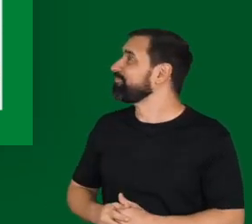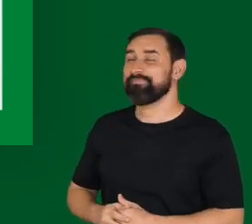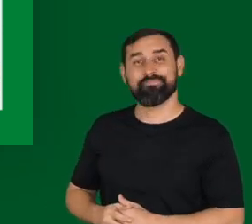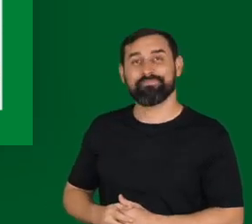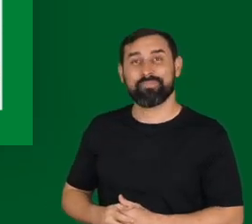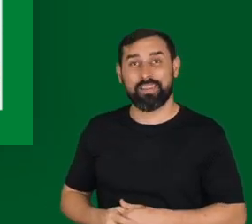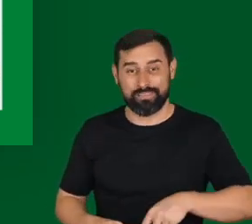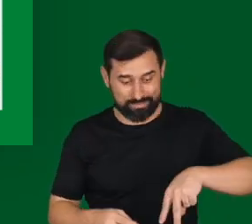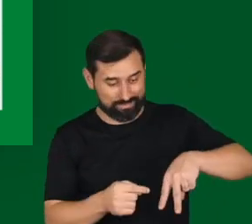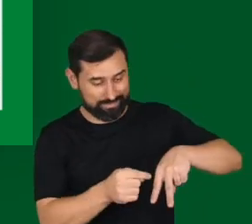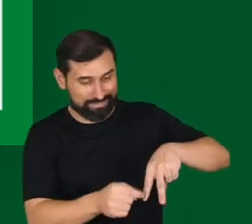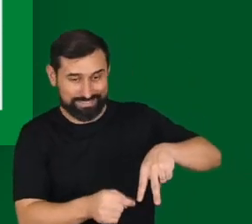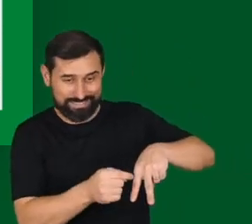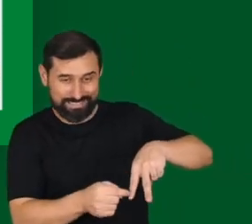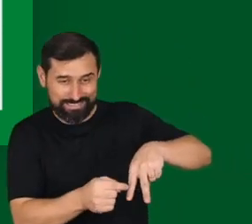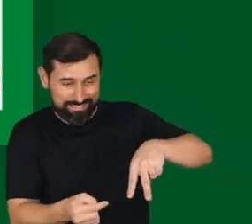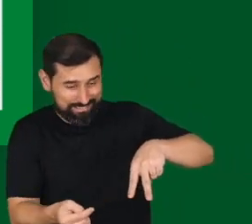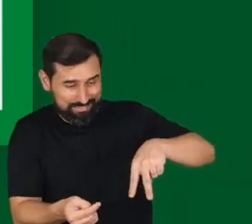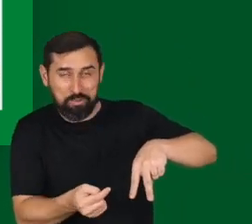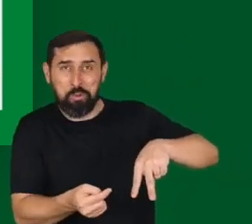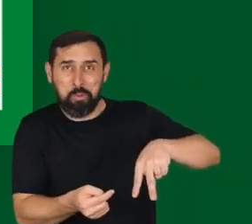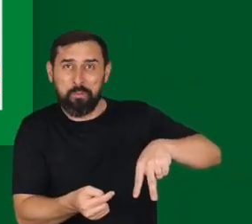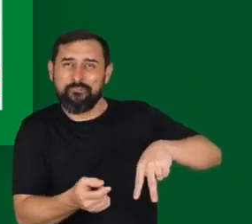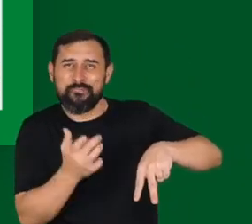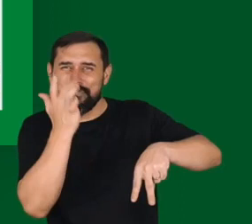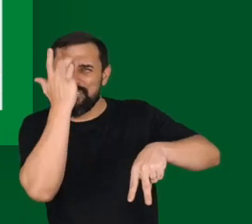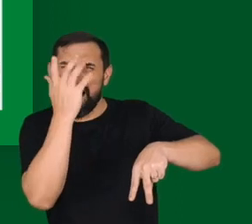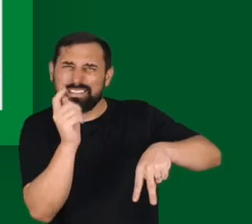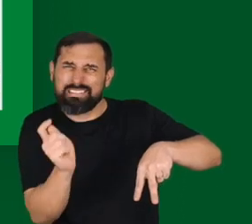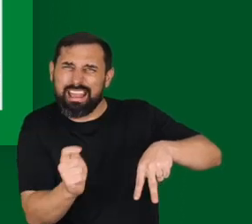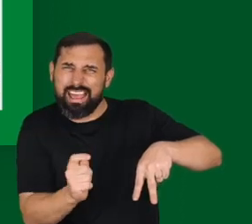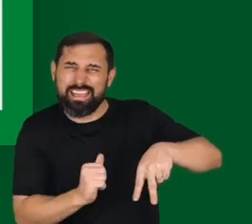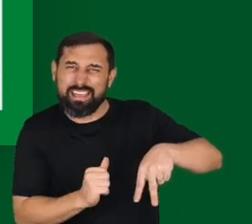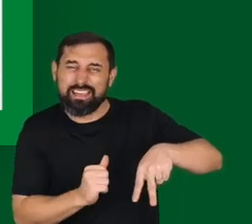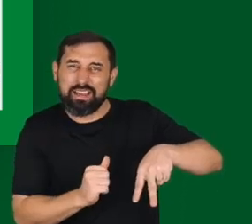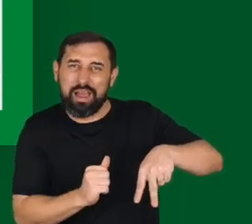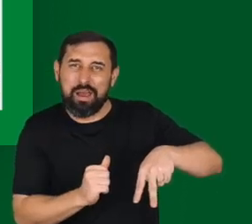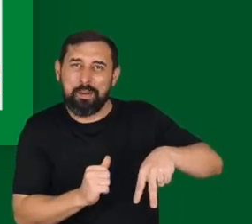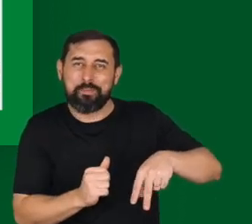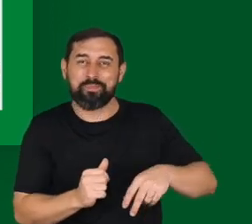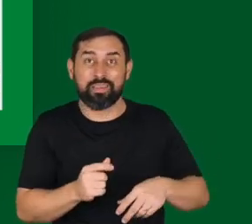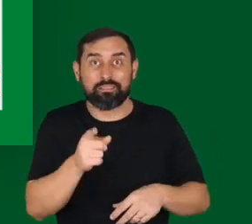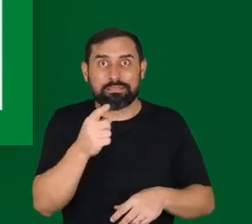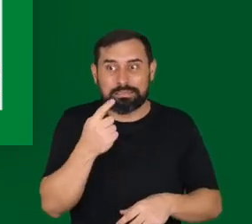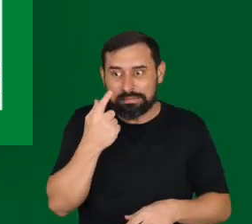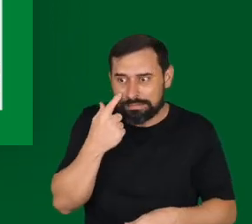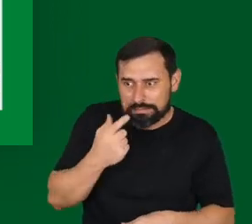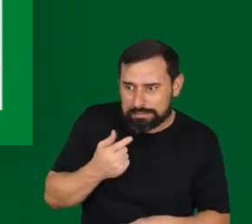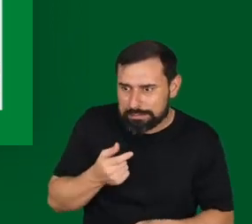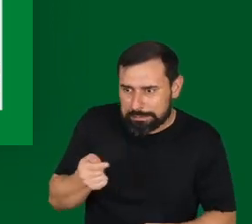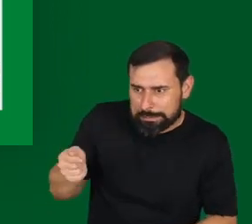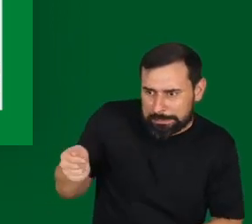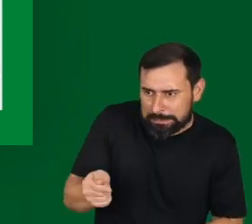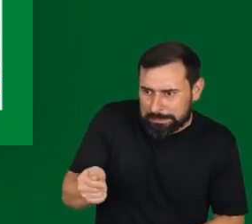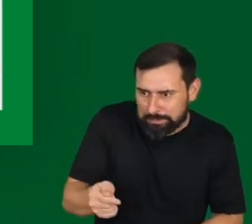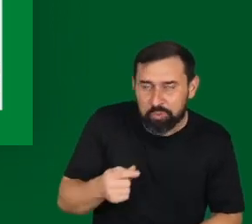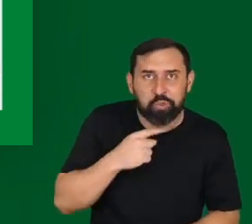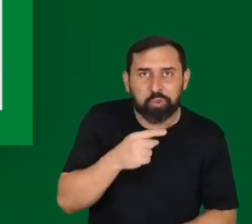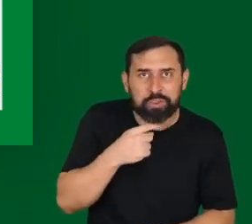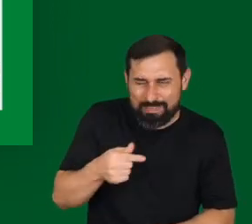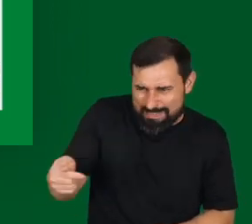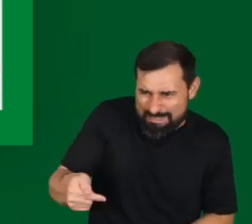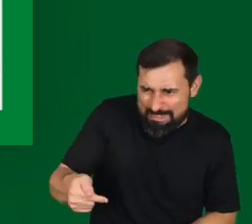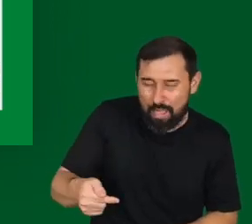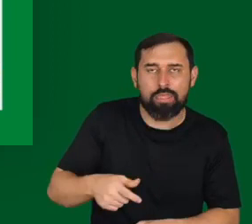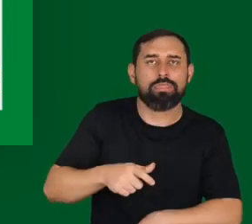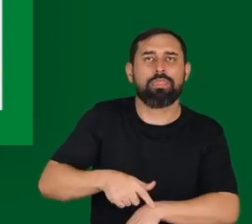antecubital e a veinha safena no tornozelo. Quem não tem, observou-se ali, fez o